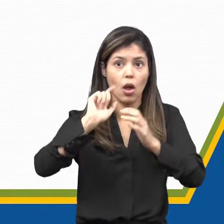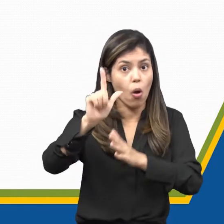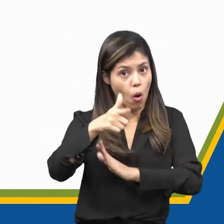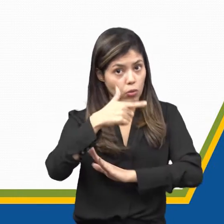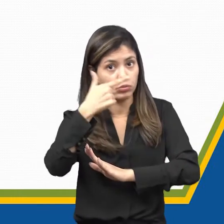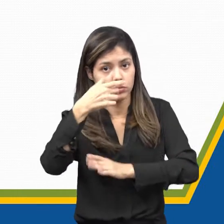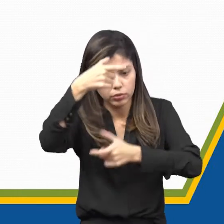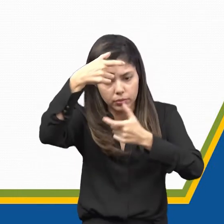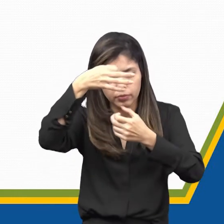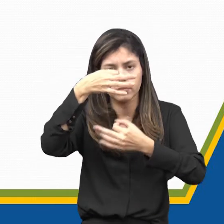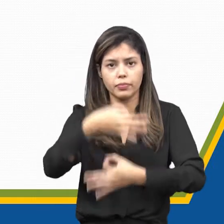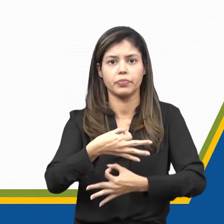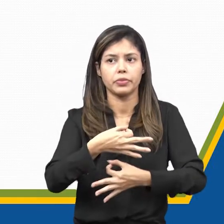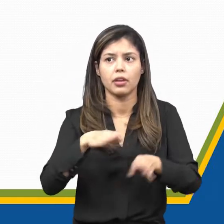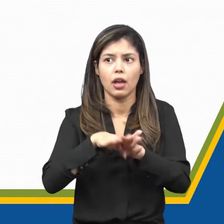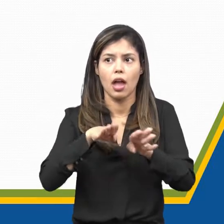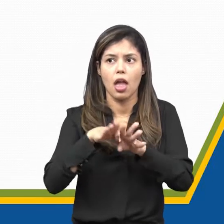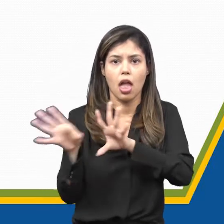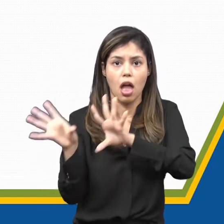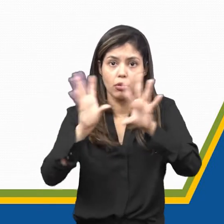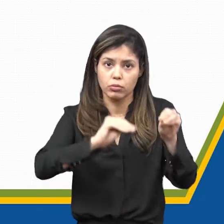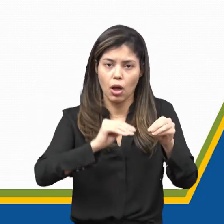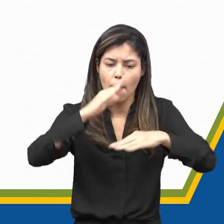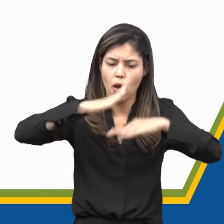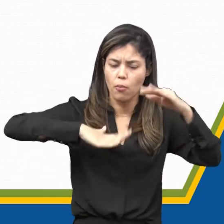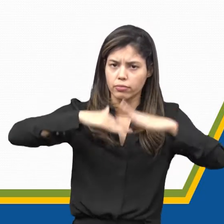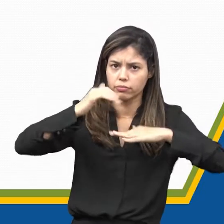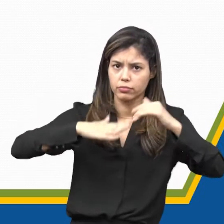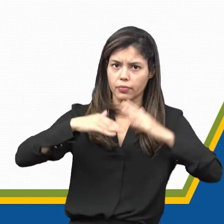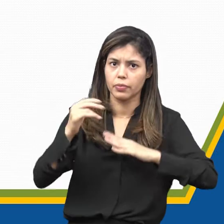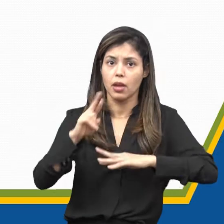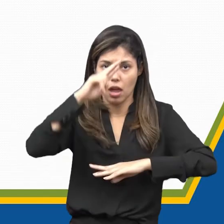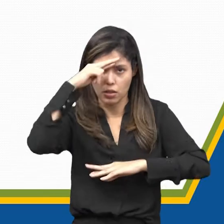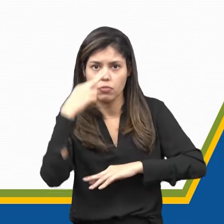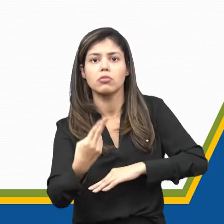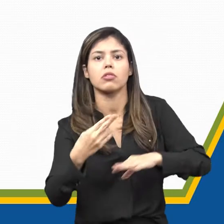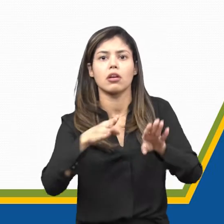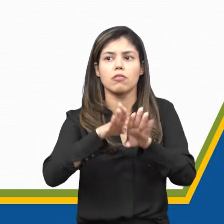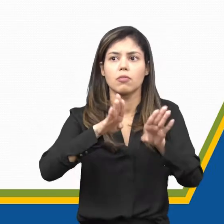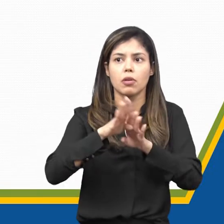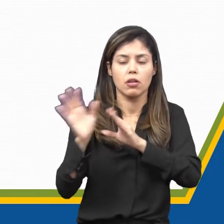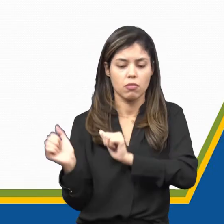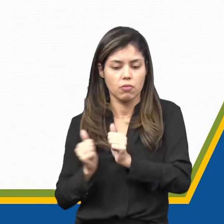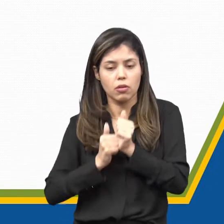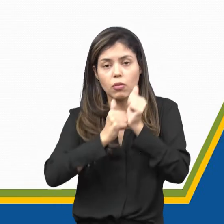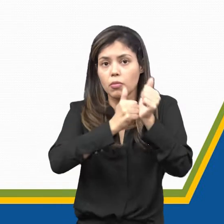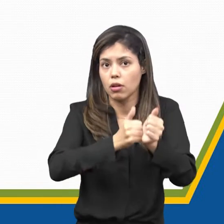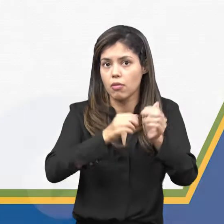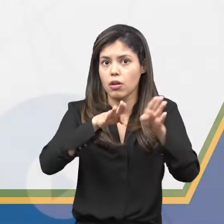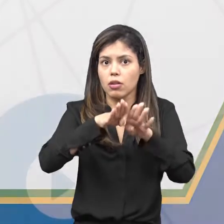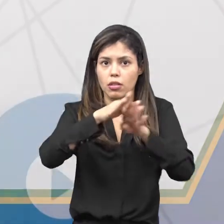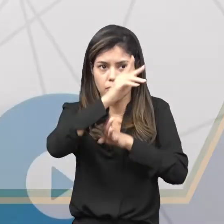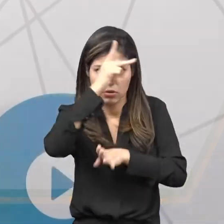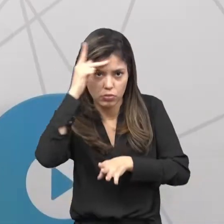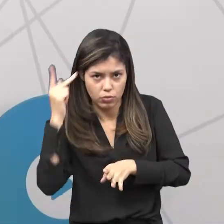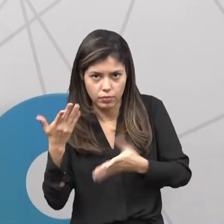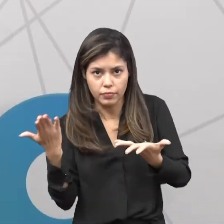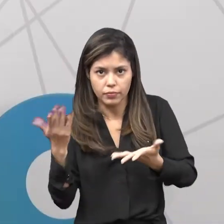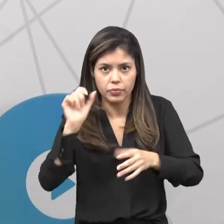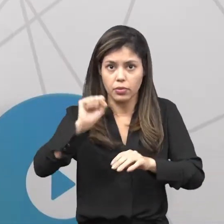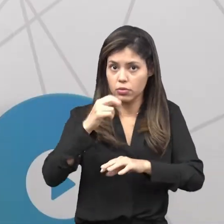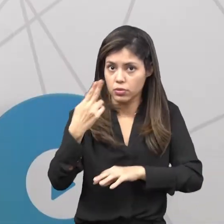procedimentos específicos a serem adotados pelo profissional responsável para o acompanhamento do beneficiário. Ou